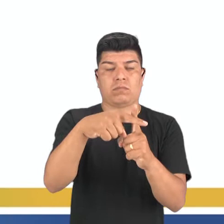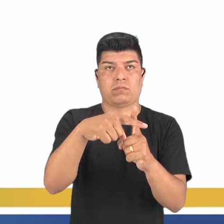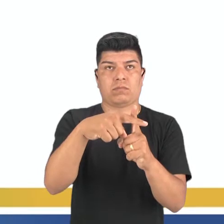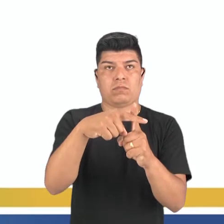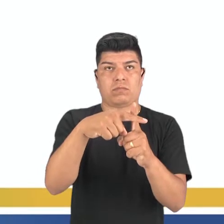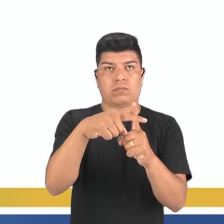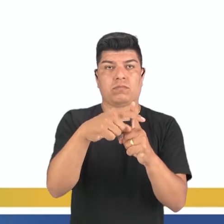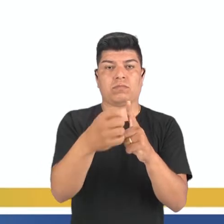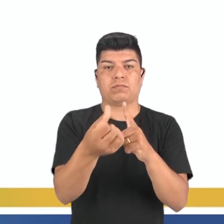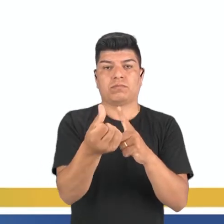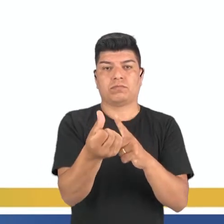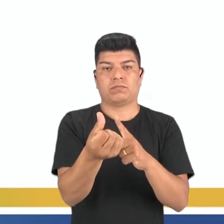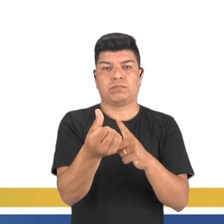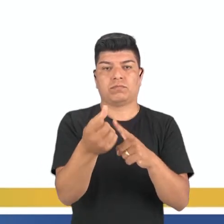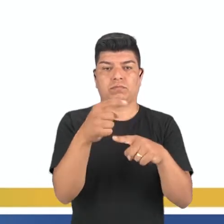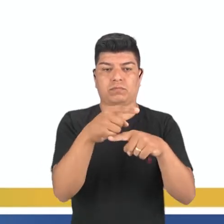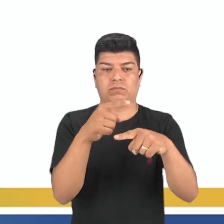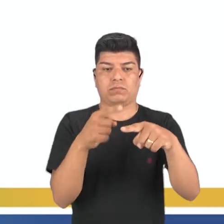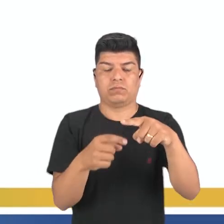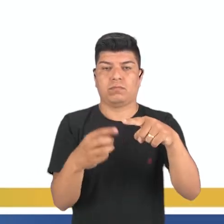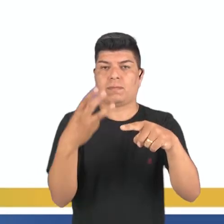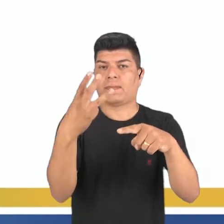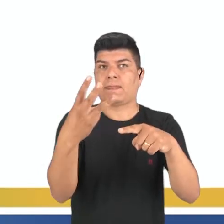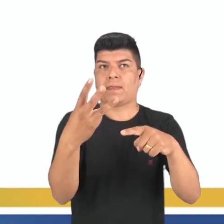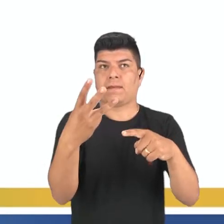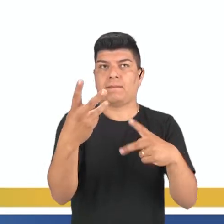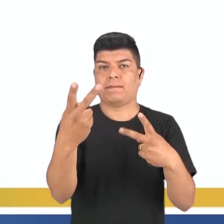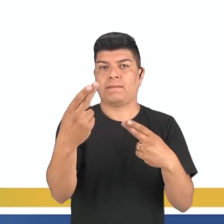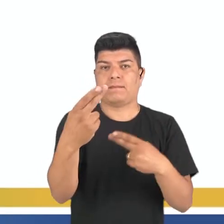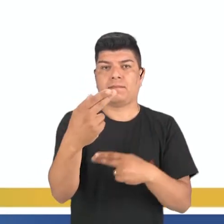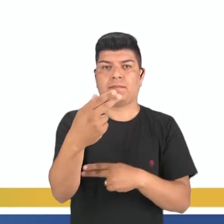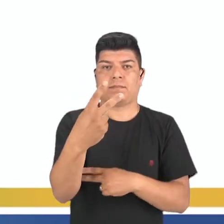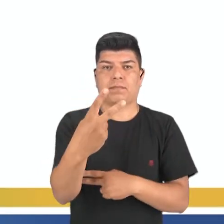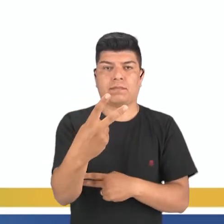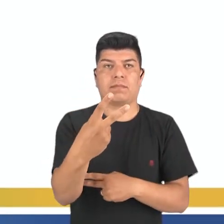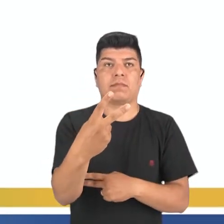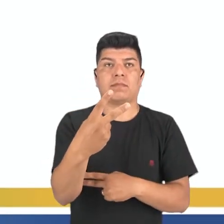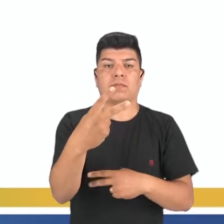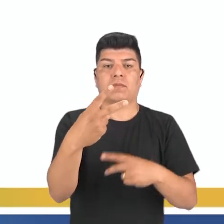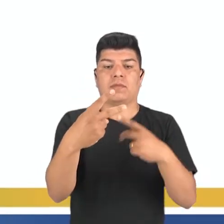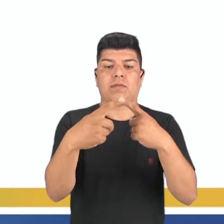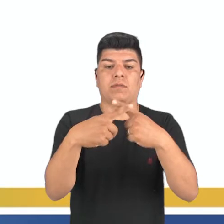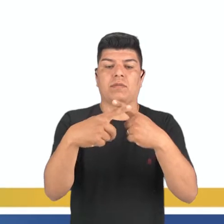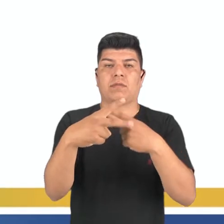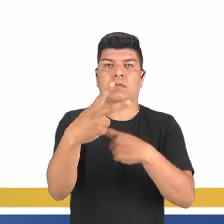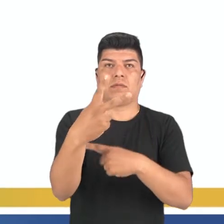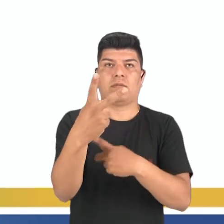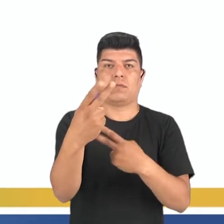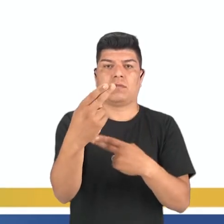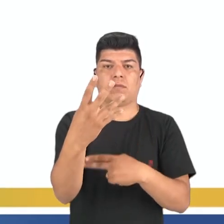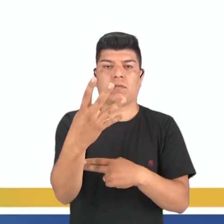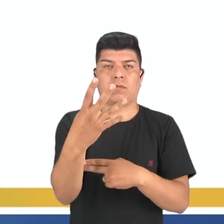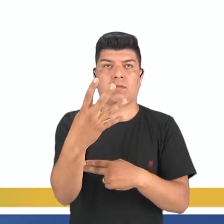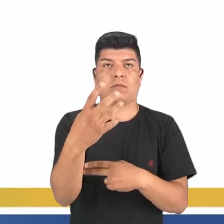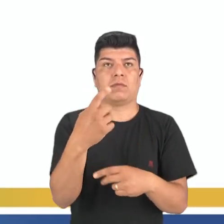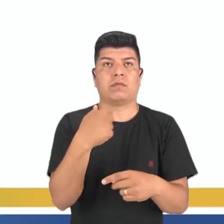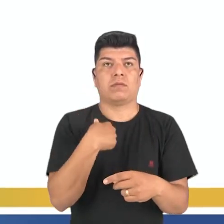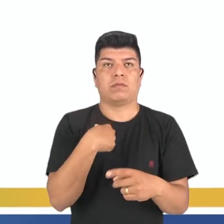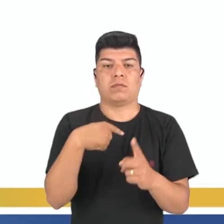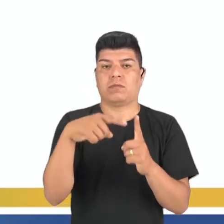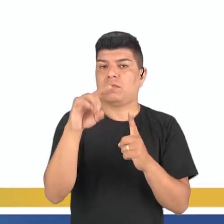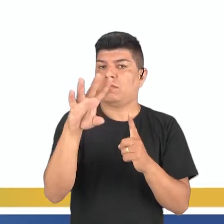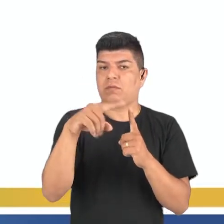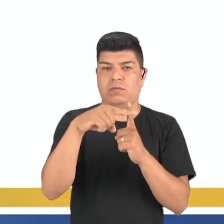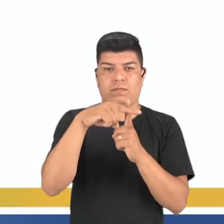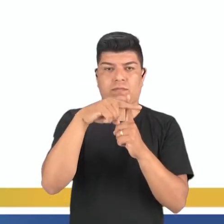somando, 6 dividido para 3 dá 2. 2 vezes 2, 4. Agora eu somente